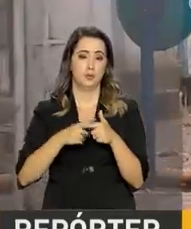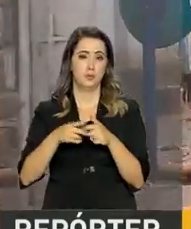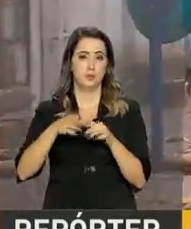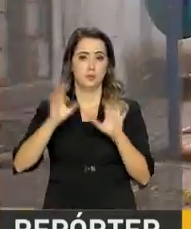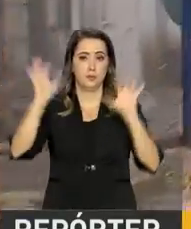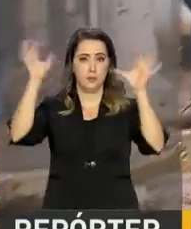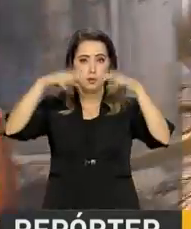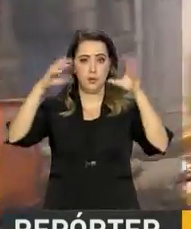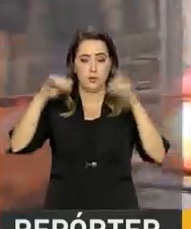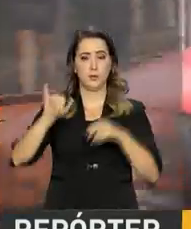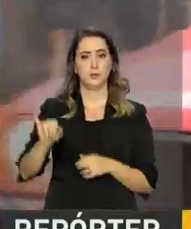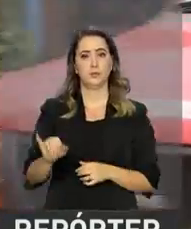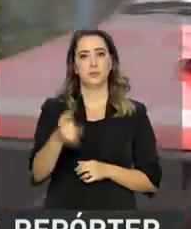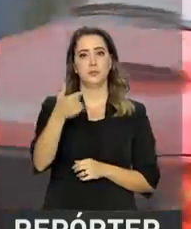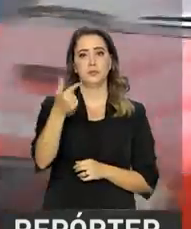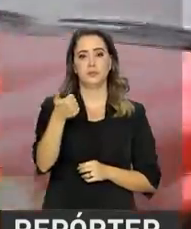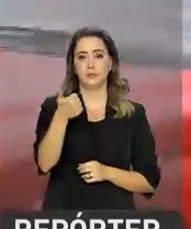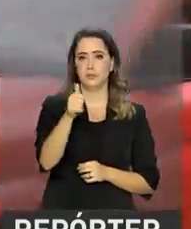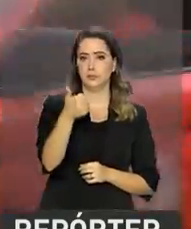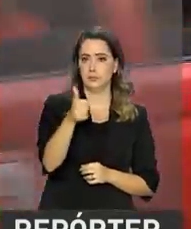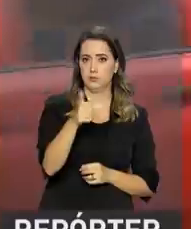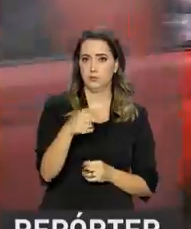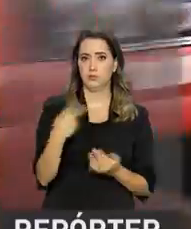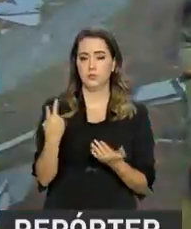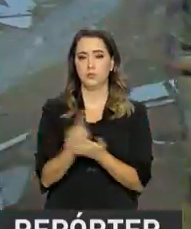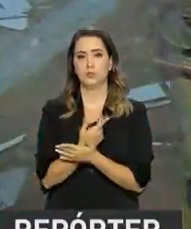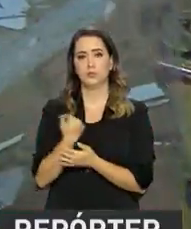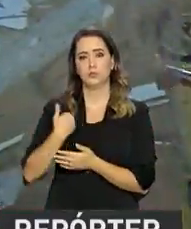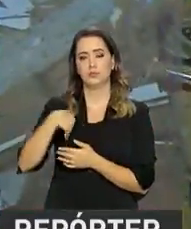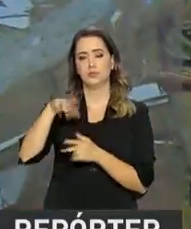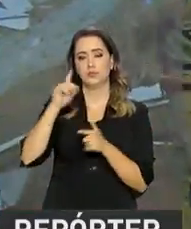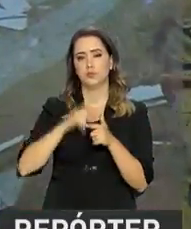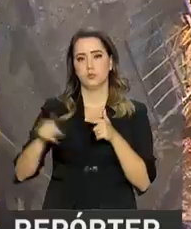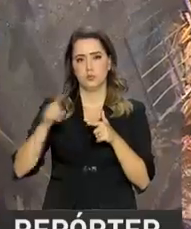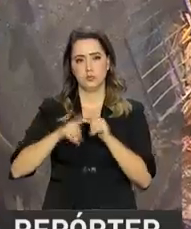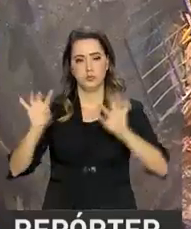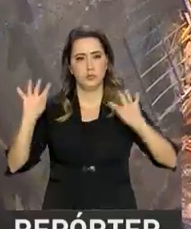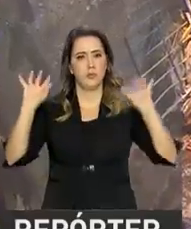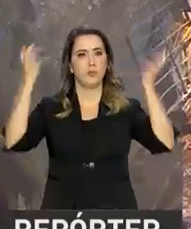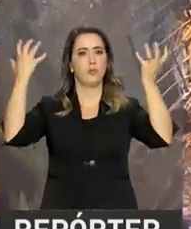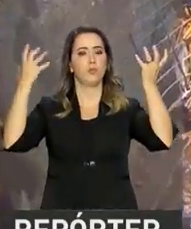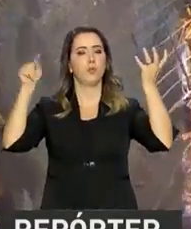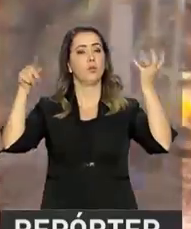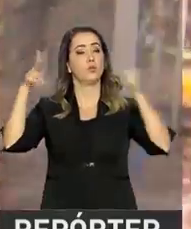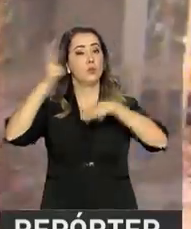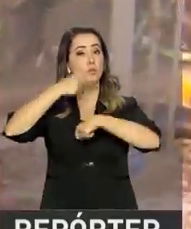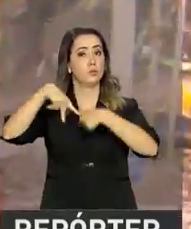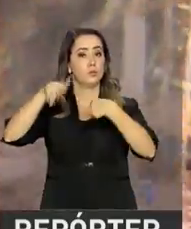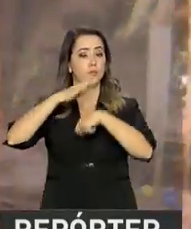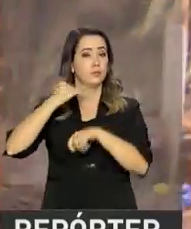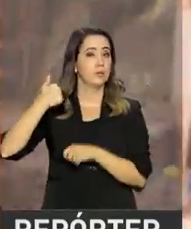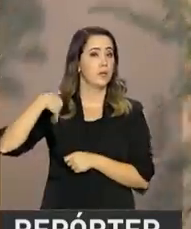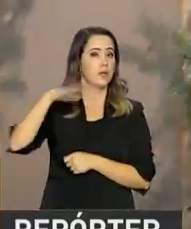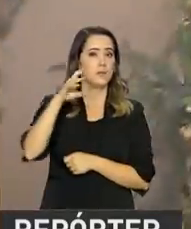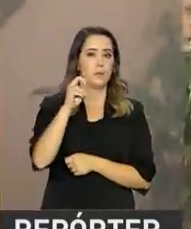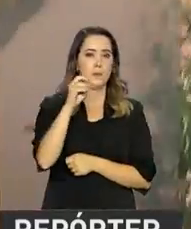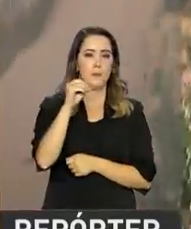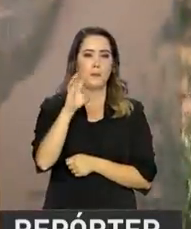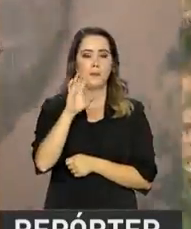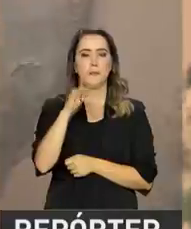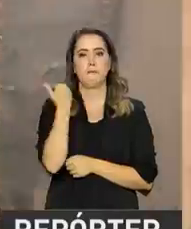pela chuva em janeiro de 2011 quando foi registrada a maior tragédia climática da história do país com mais de 500